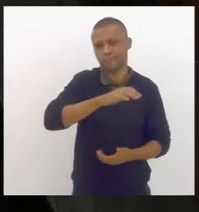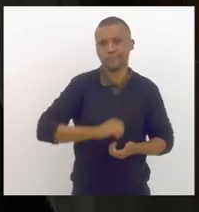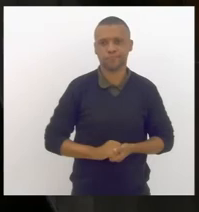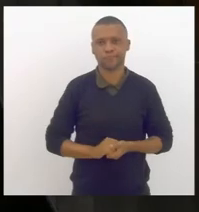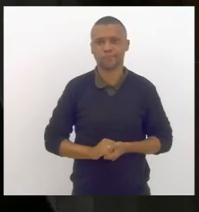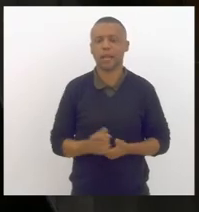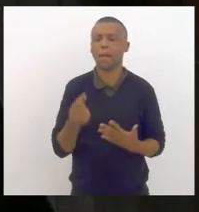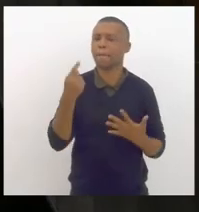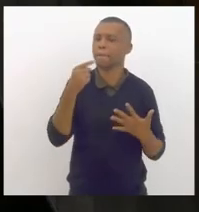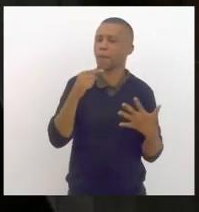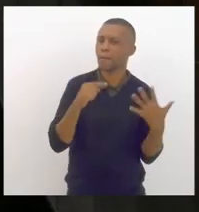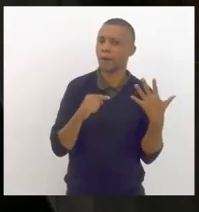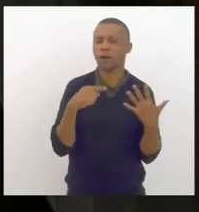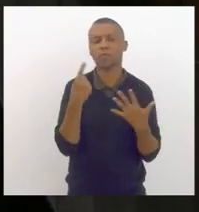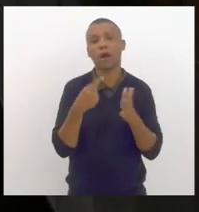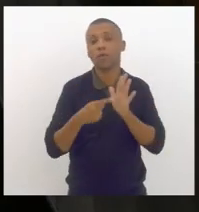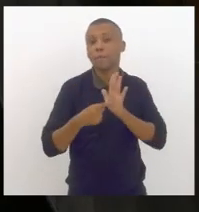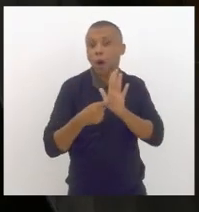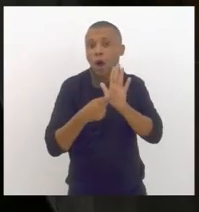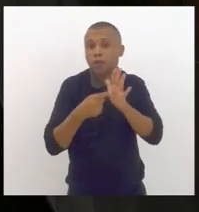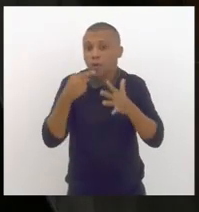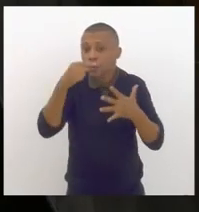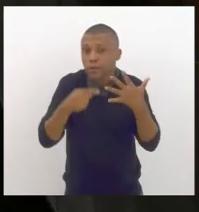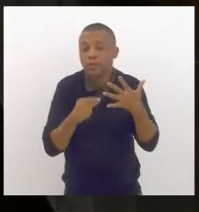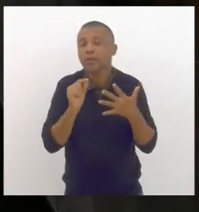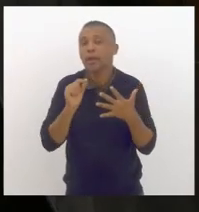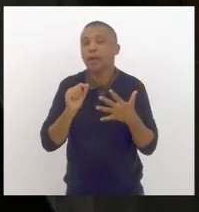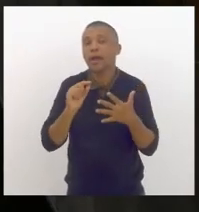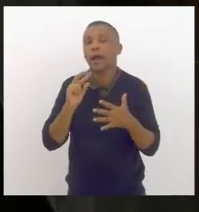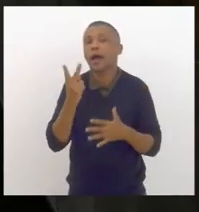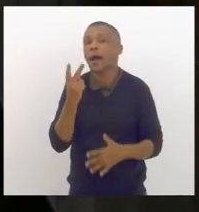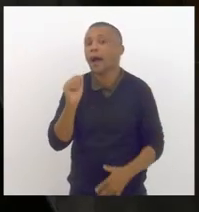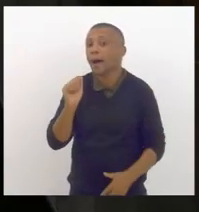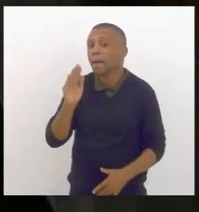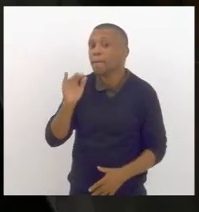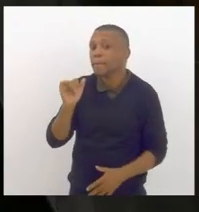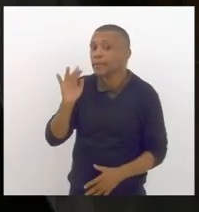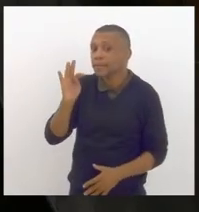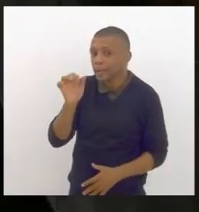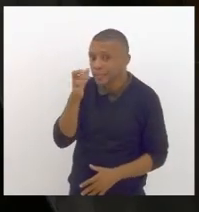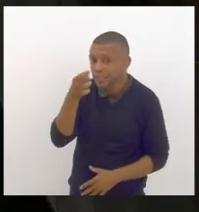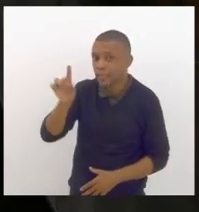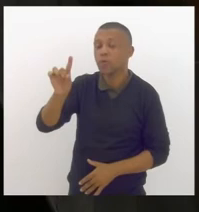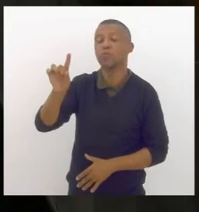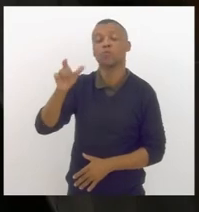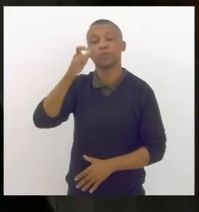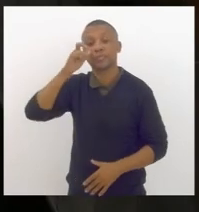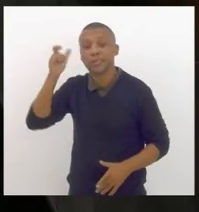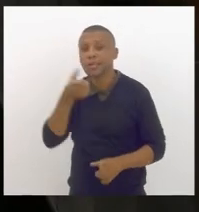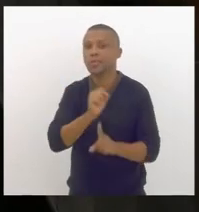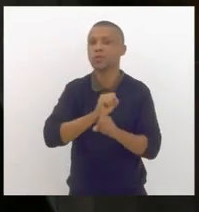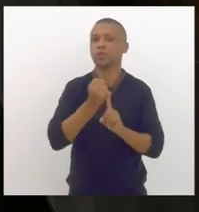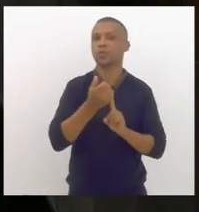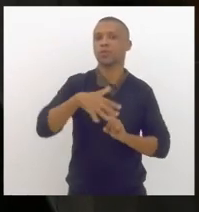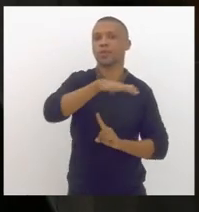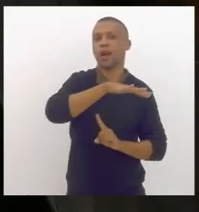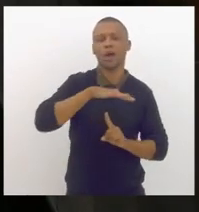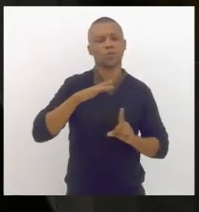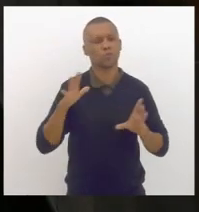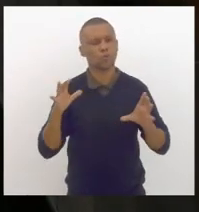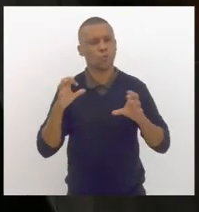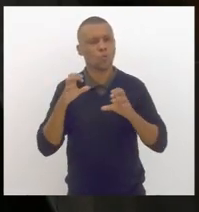outros itens, o item da habitação de interesse social. Segundo números